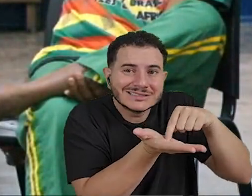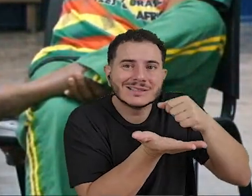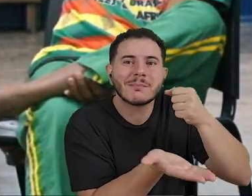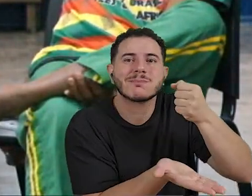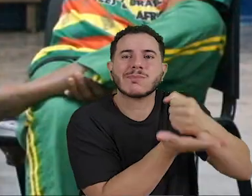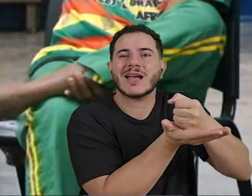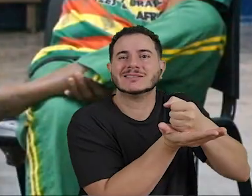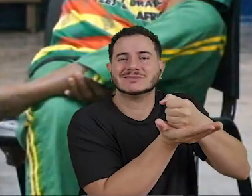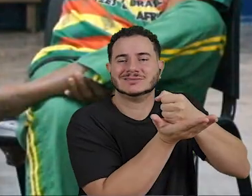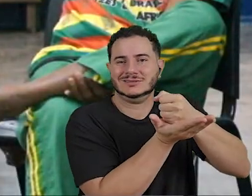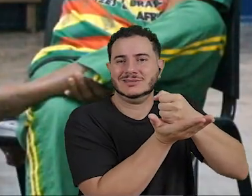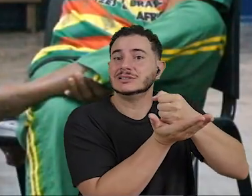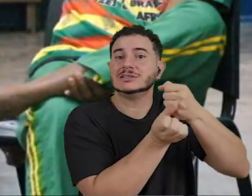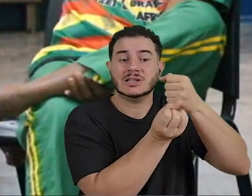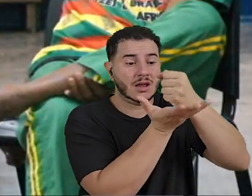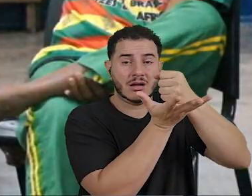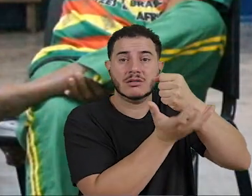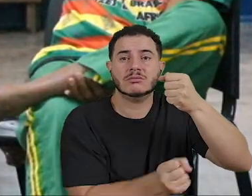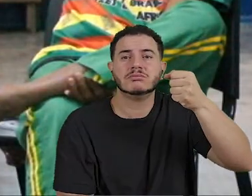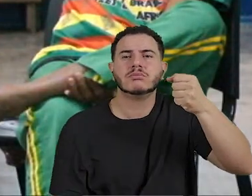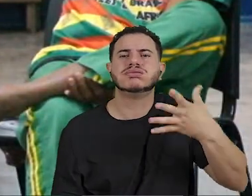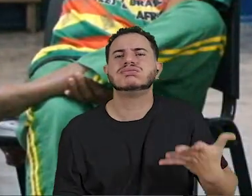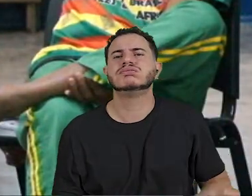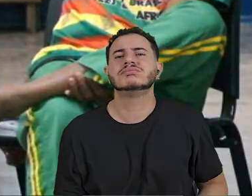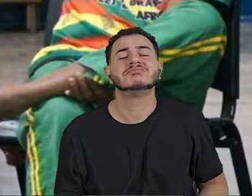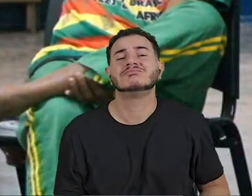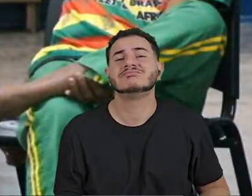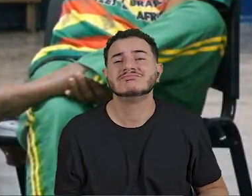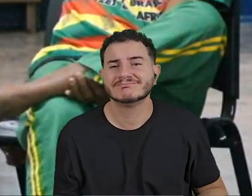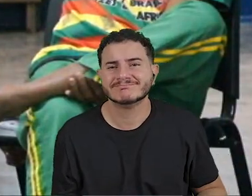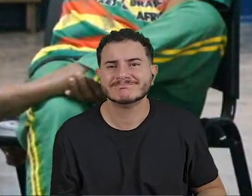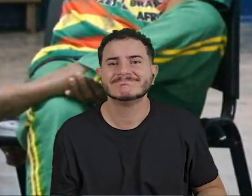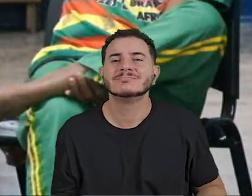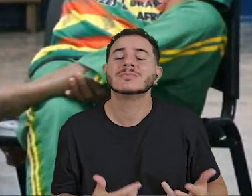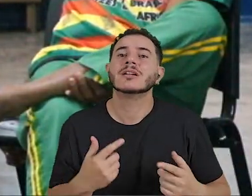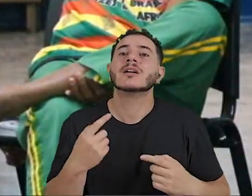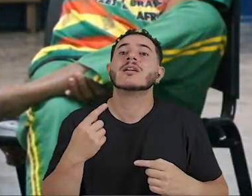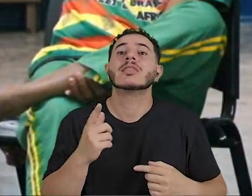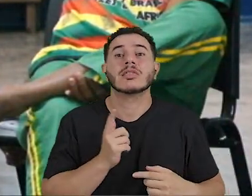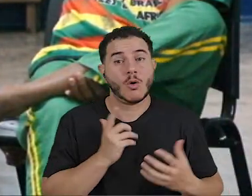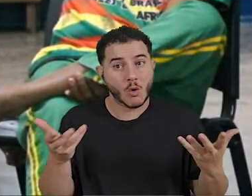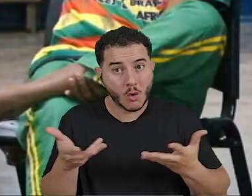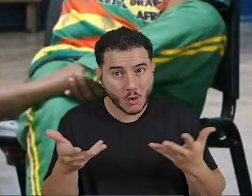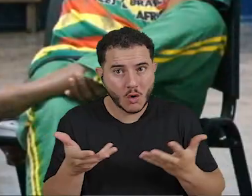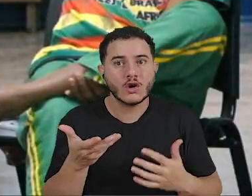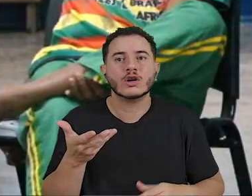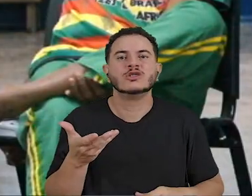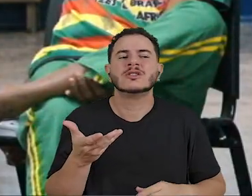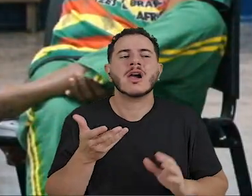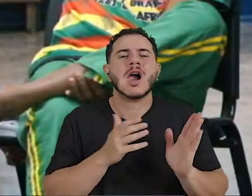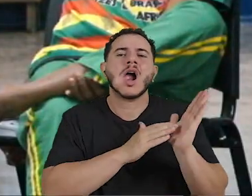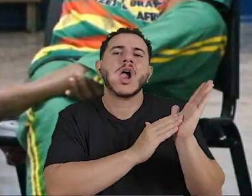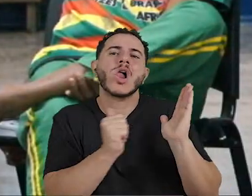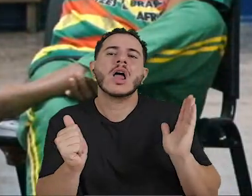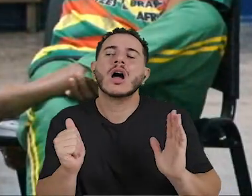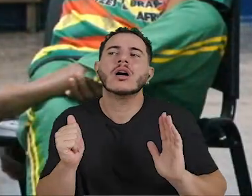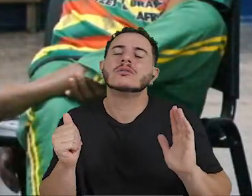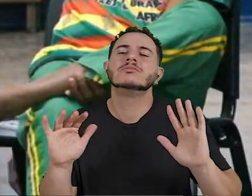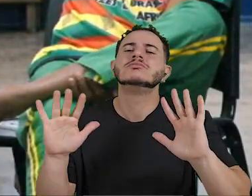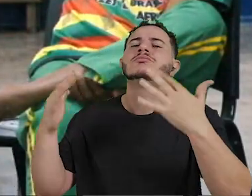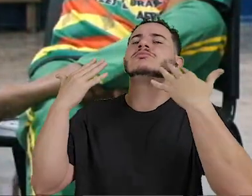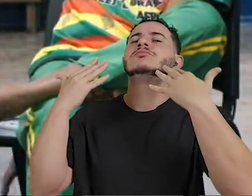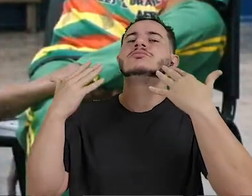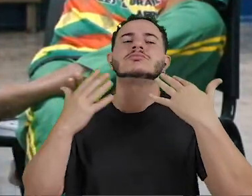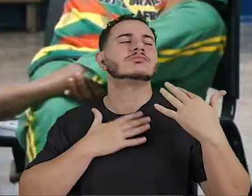holofote. É o que, por exemplo, hoje eu vejo muito. É holofote. Tem pessoas que vão, né, sair em